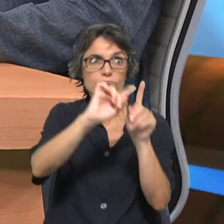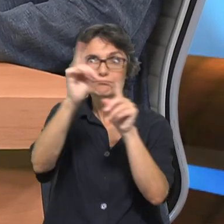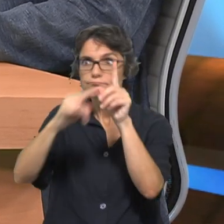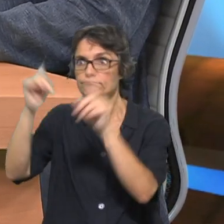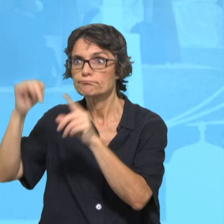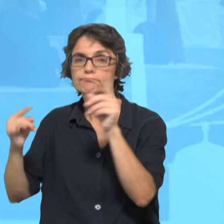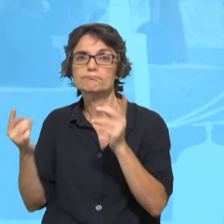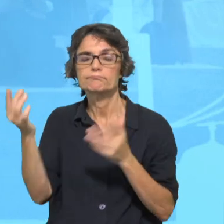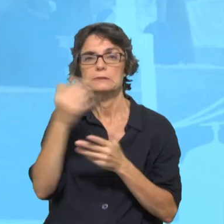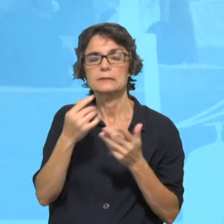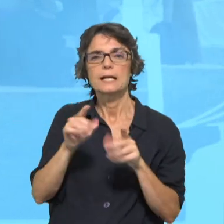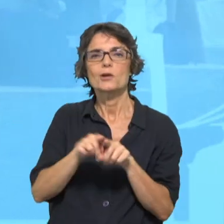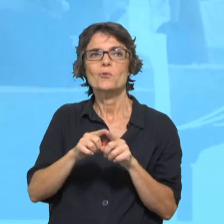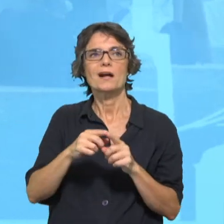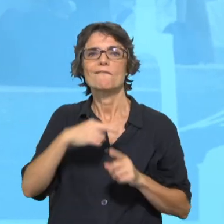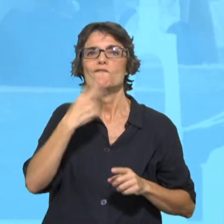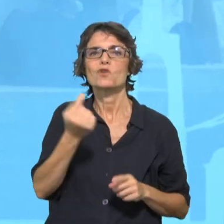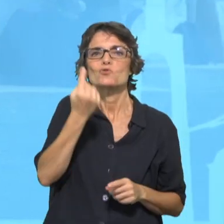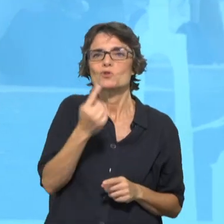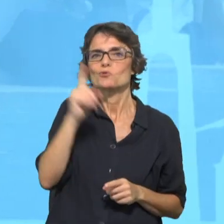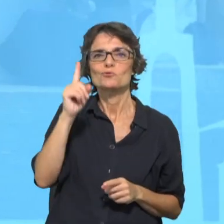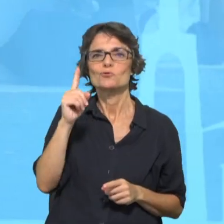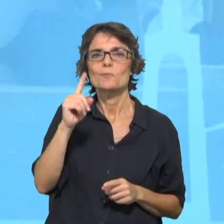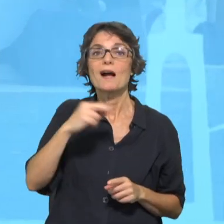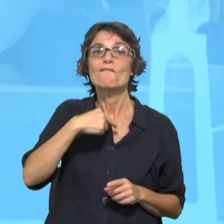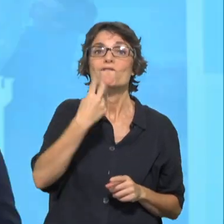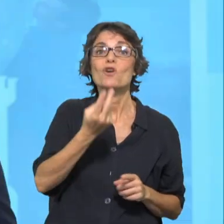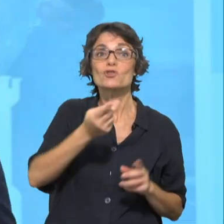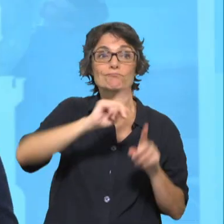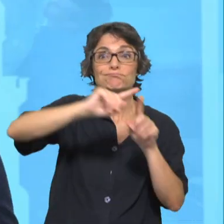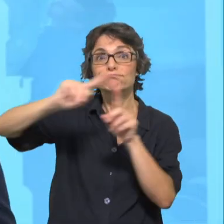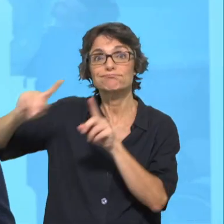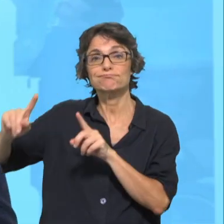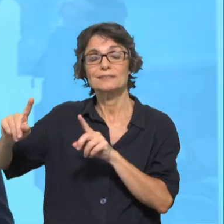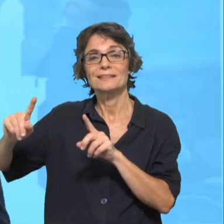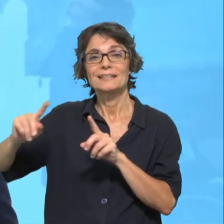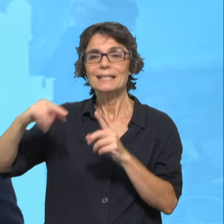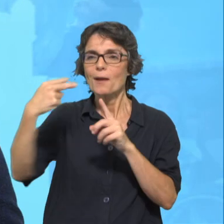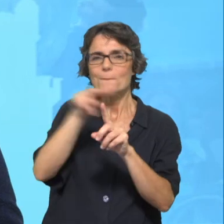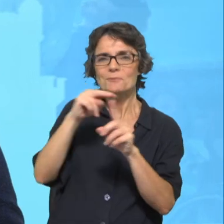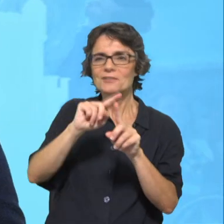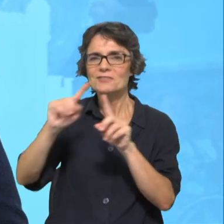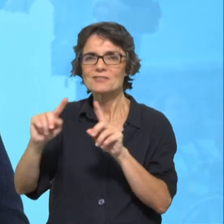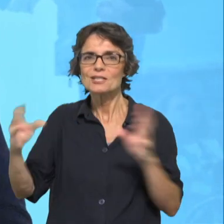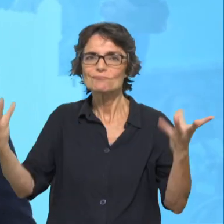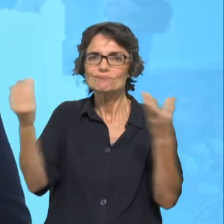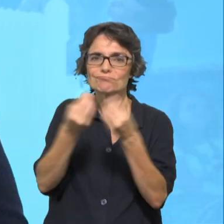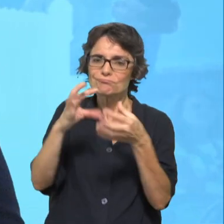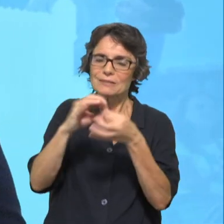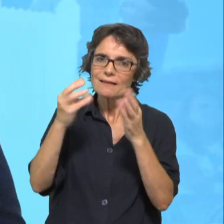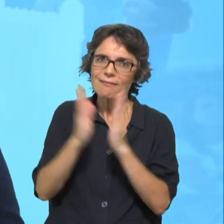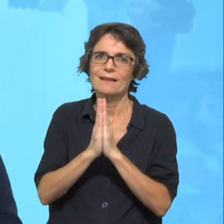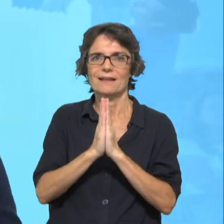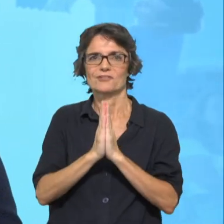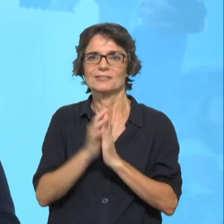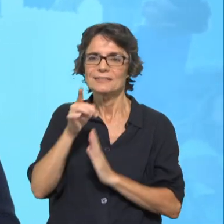de vozes que todas elas expressam a comunhão, a participação e a missão da Igreja.